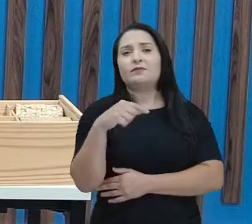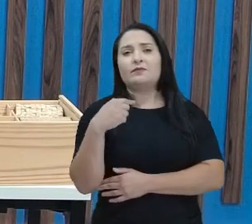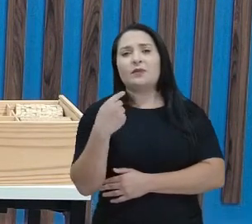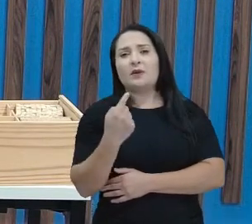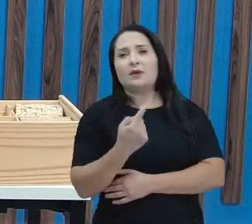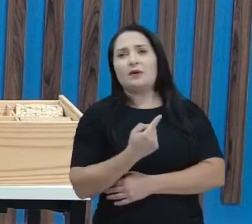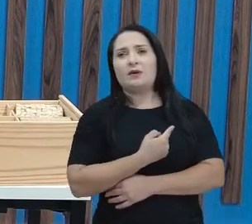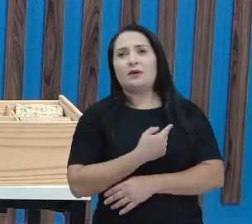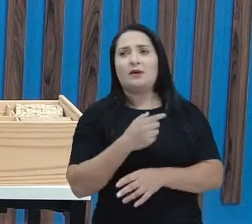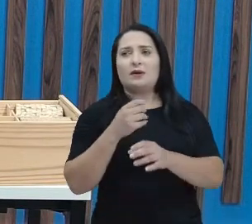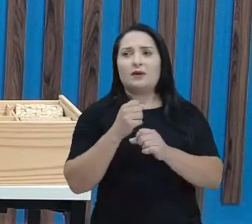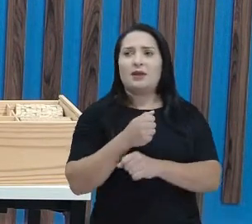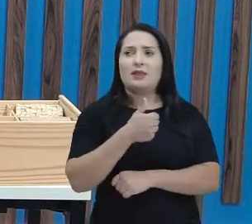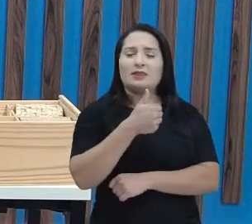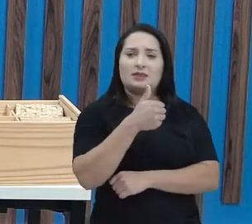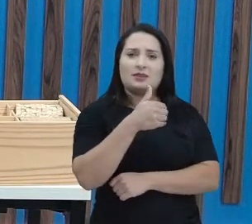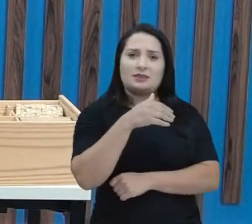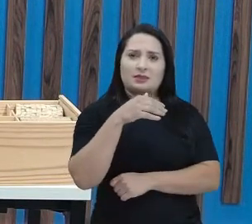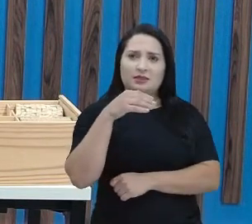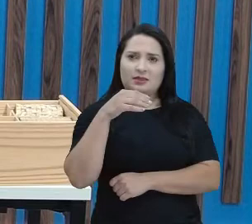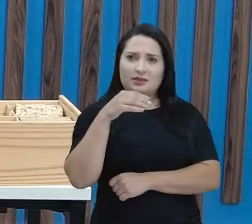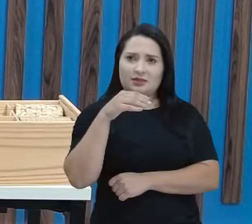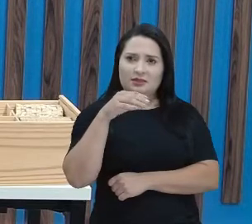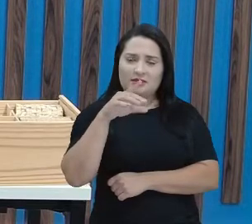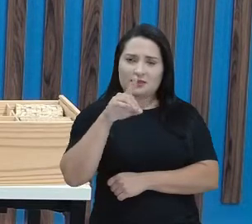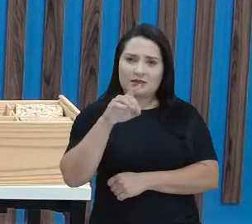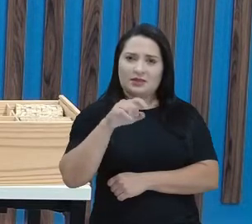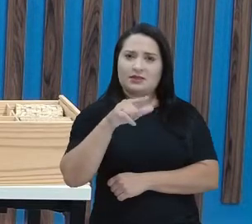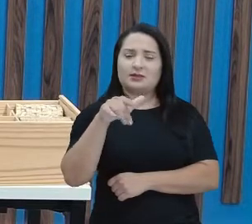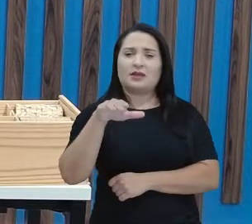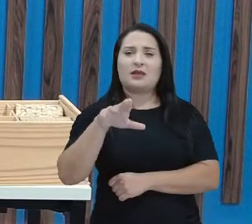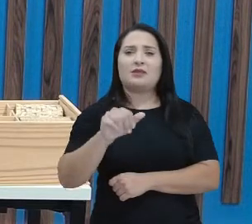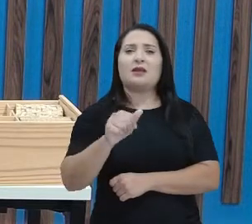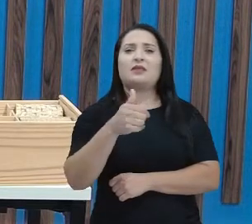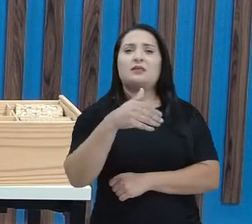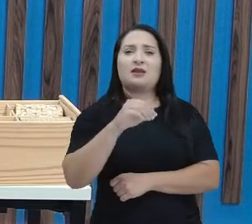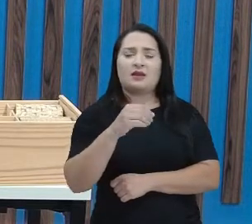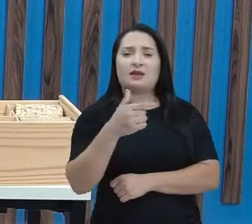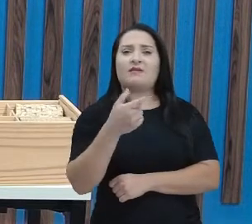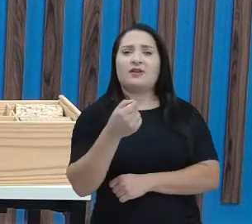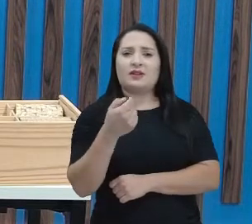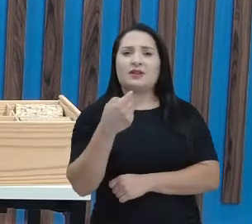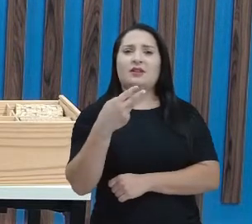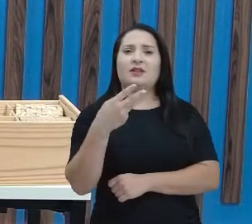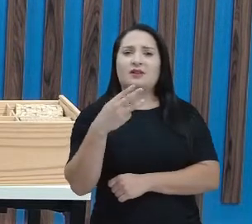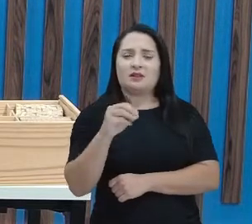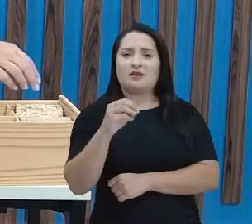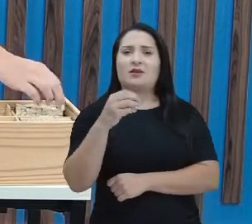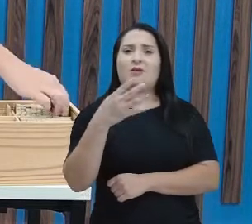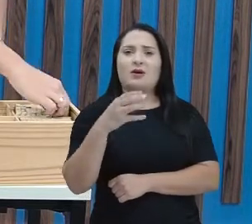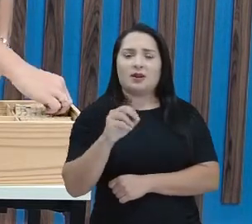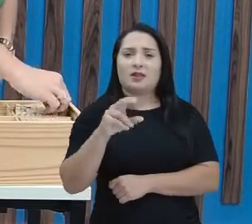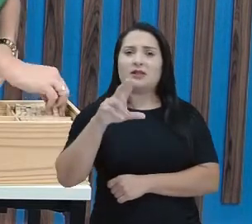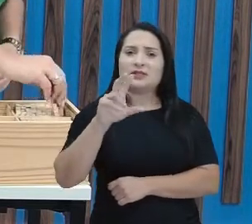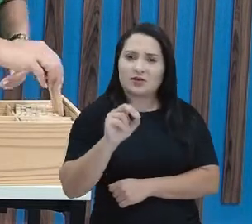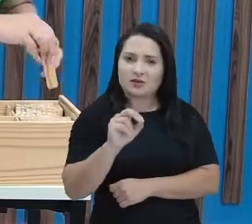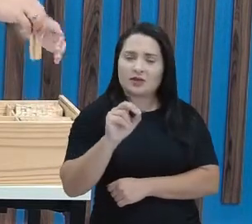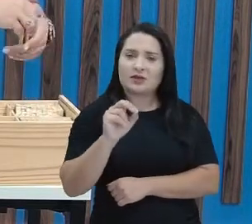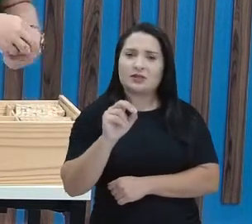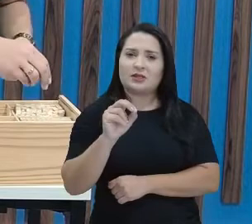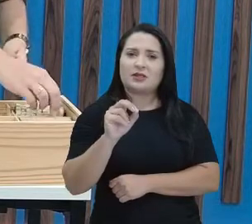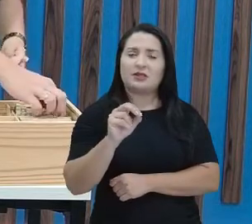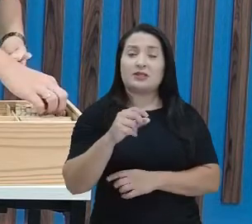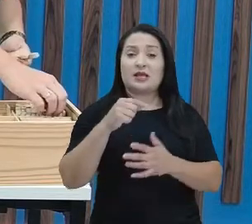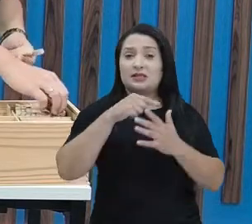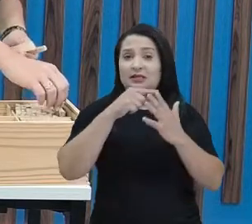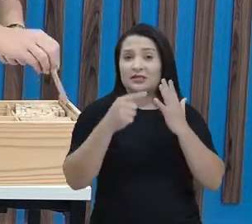ali. Dezena, né? 10, sistema de numeração 20, decimal. 30, 40, 50. Perfeito. Né? Que é cinco são 5